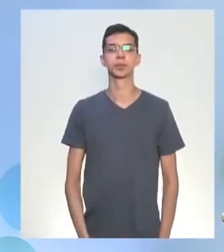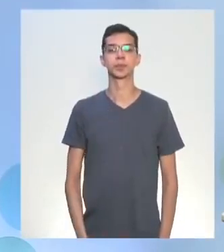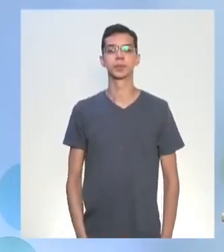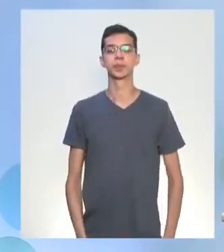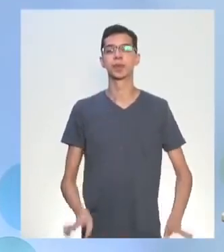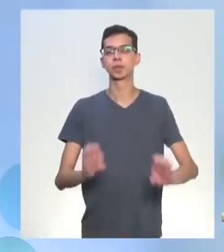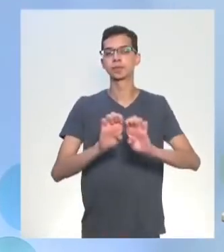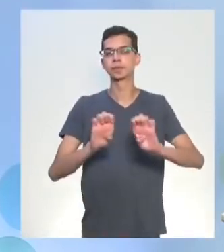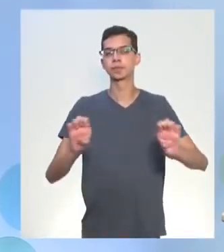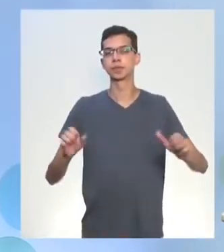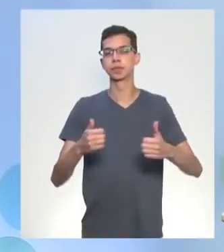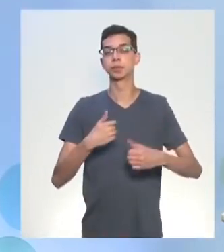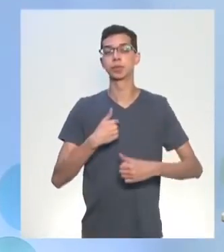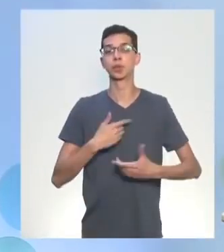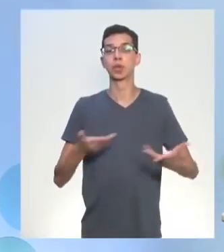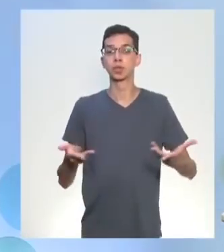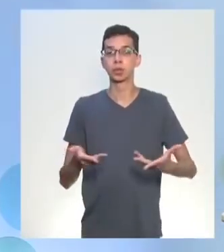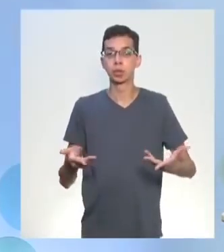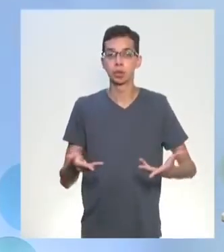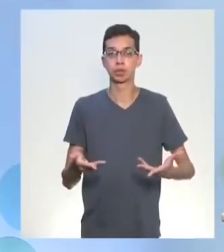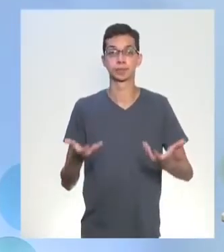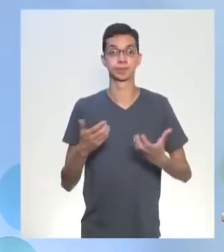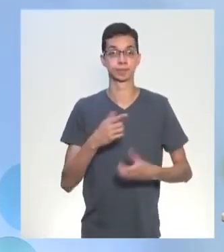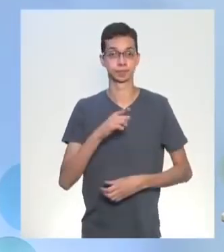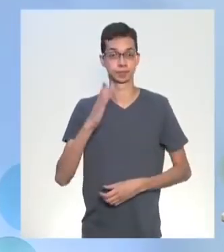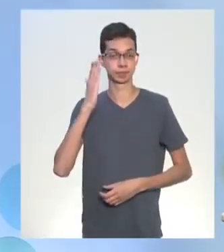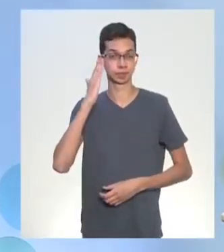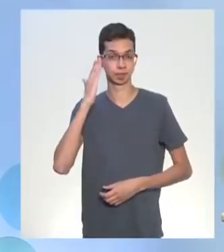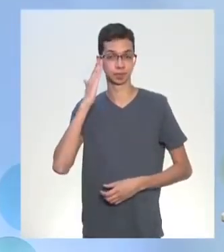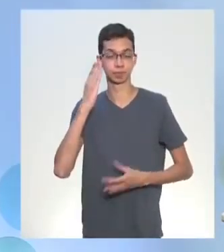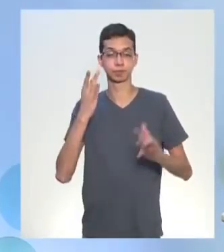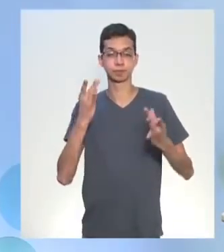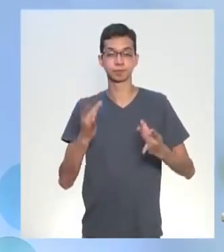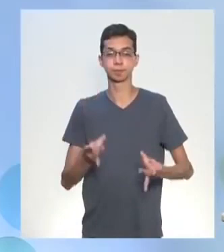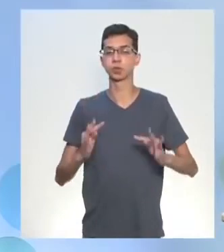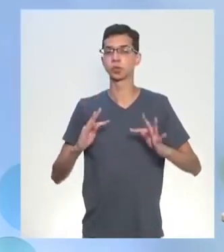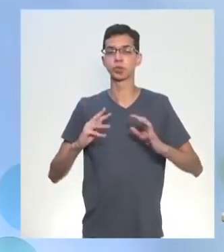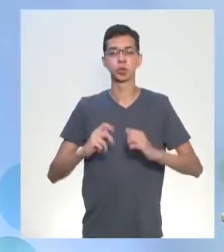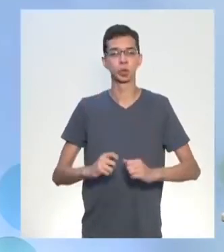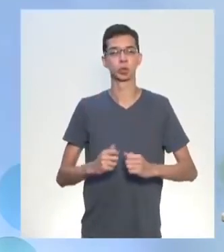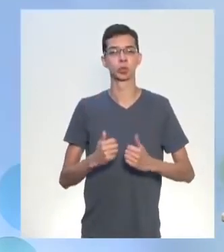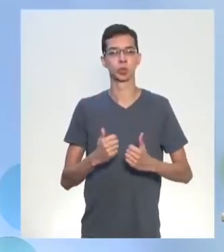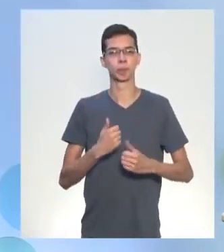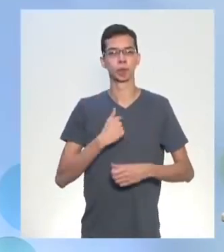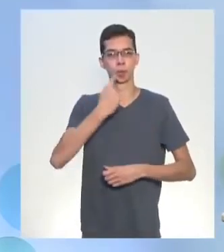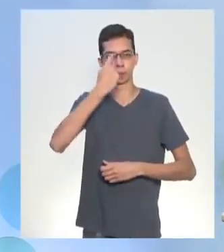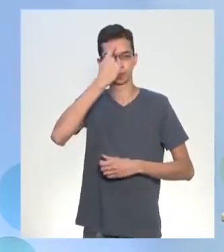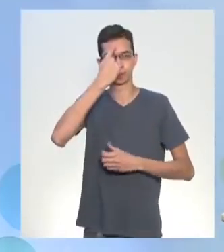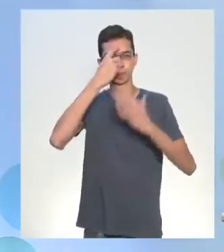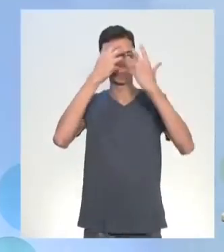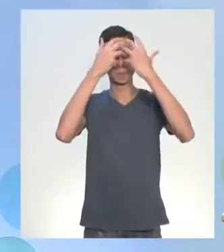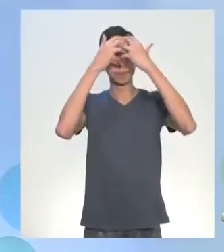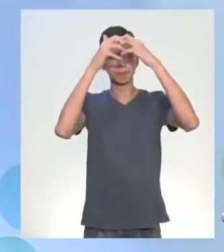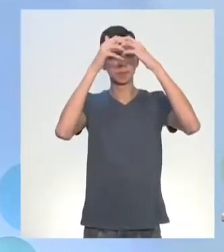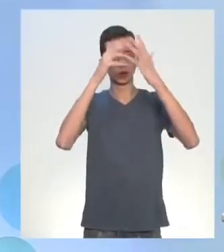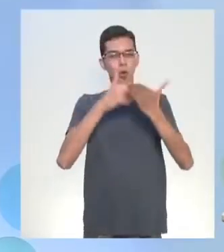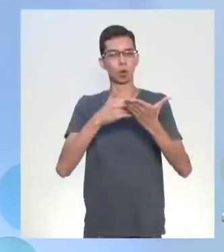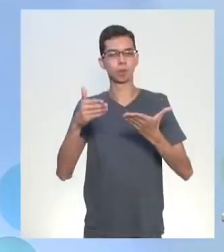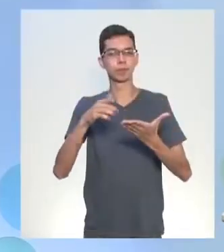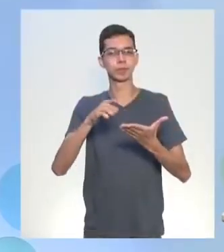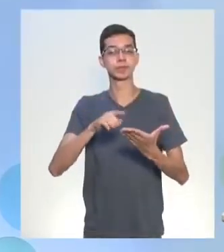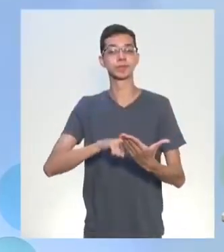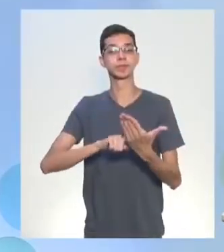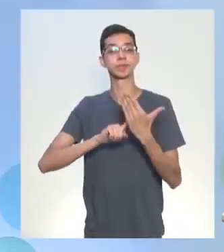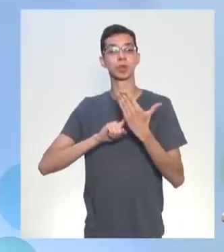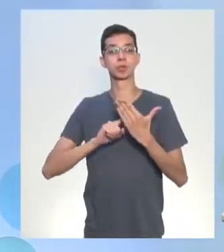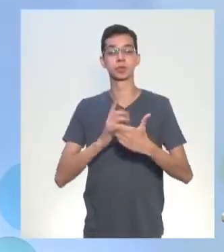para você, eu quero que vocês tentem achar uma generalização, tá certo? Eu vou começar o pensamento com vocês e depois vocês vão trazer uma expressão